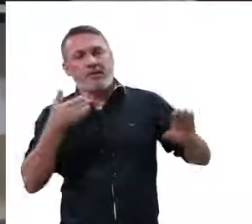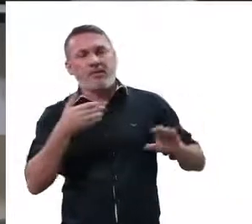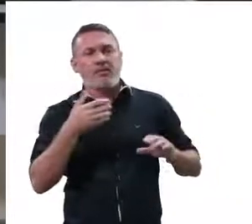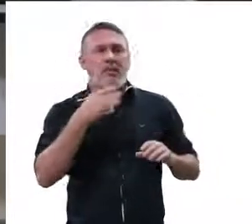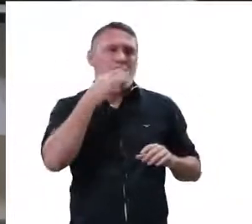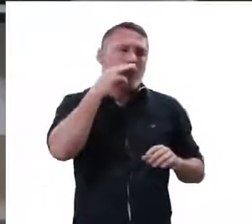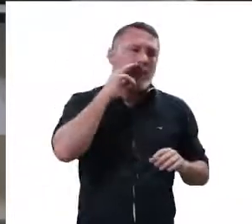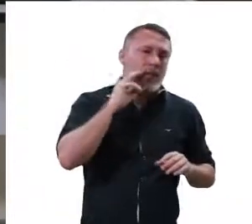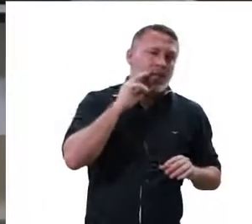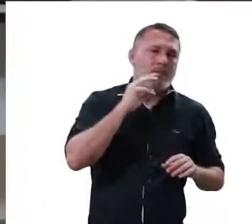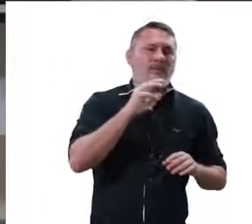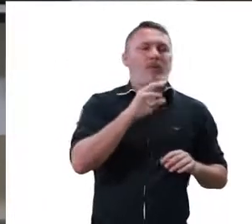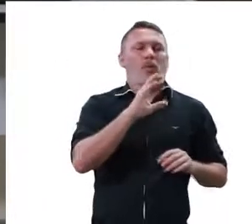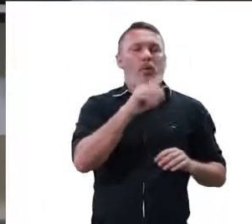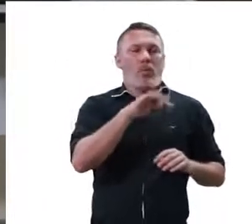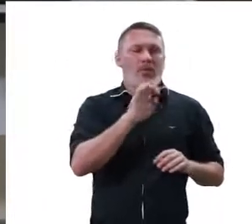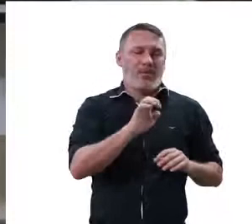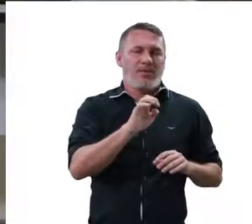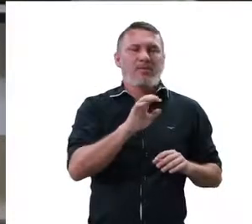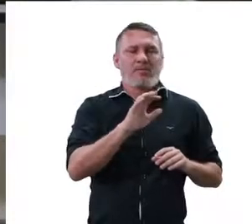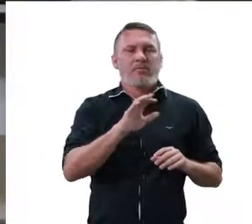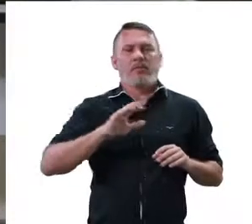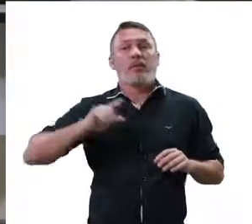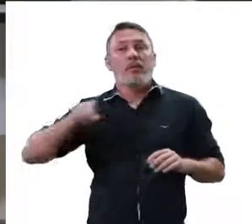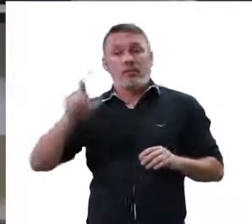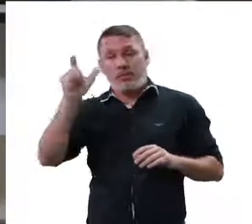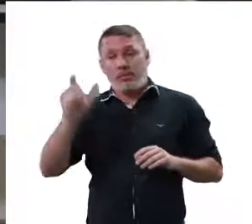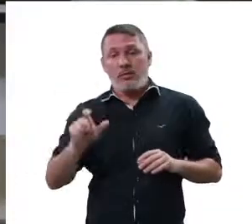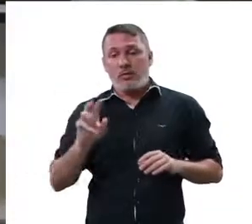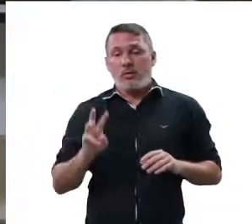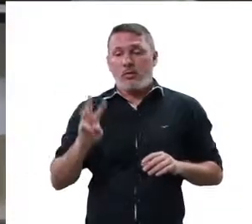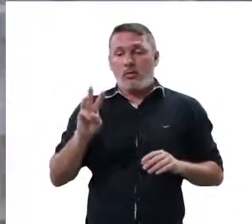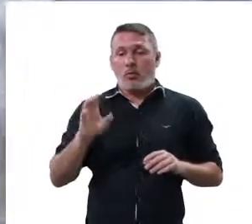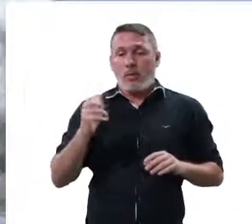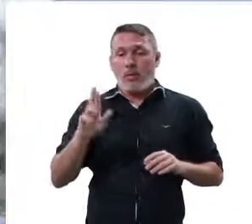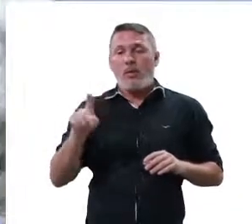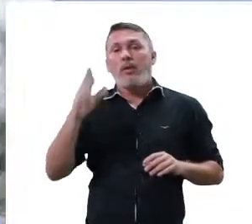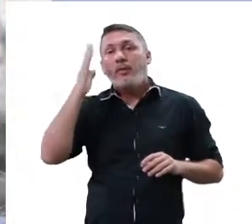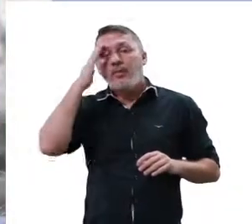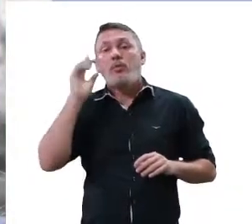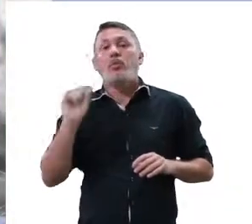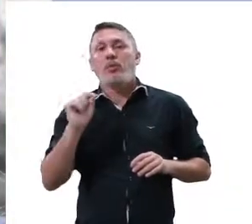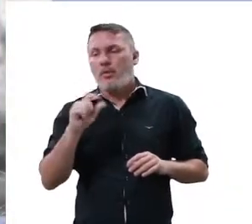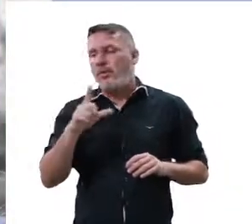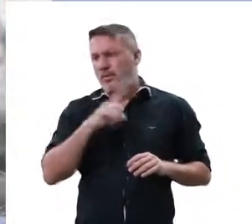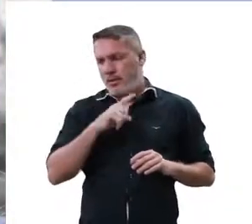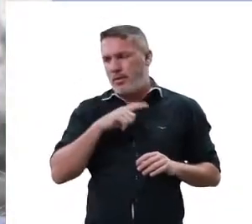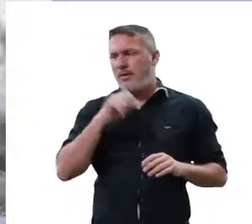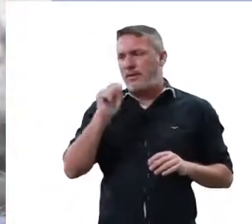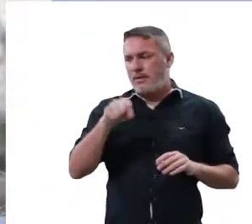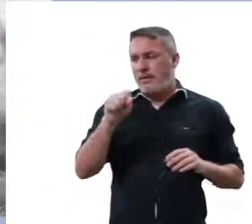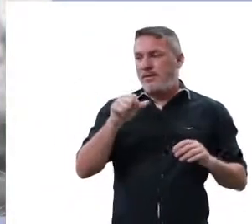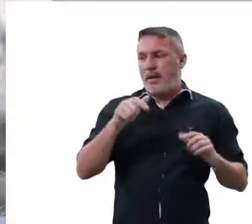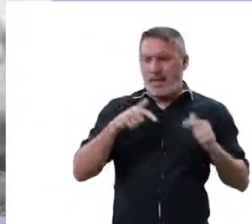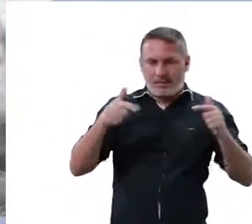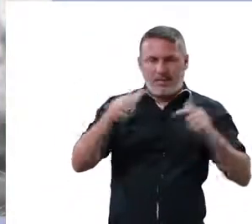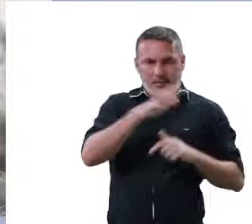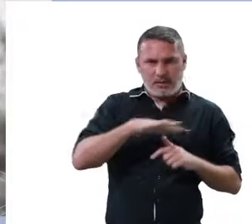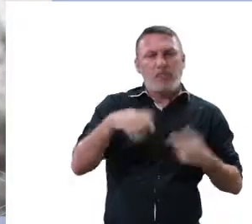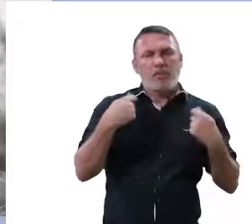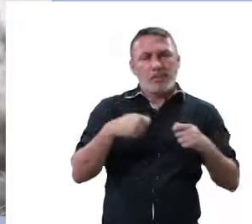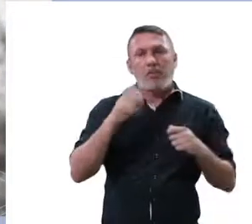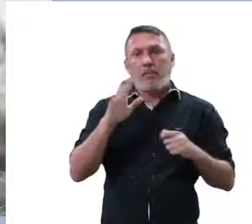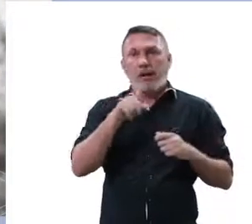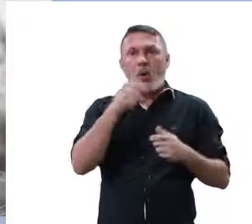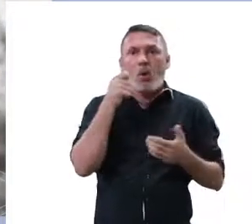Comte, a questão das regras e normas sociais, o Weber, ele entende o seguinte, que elas são necessárias sim, mas elas não